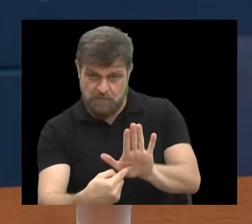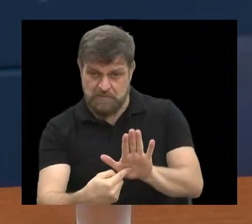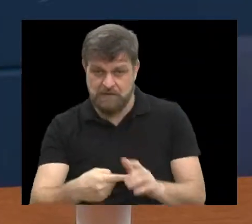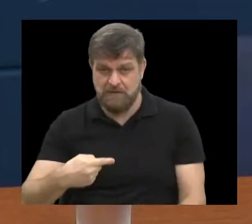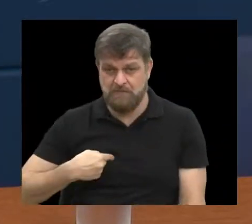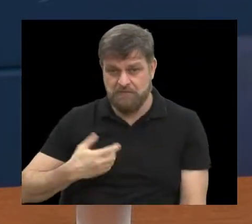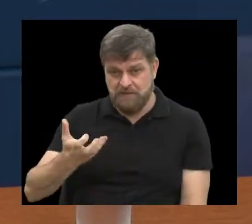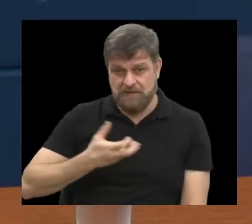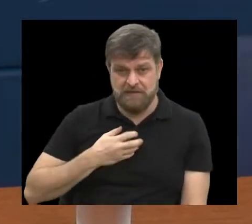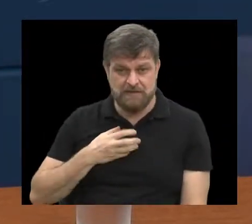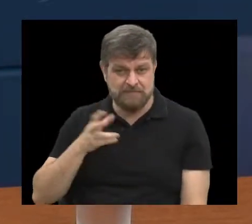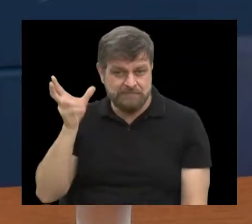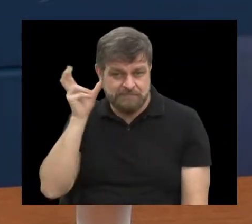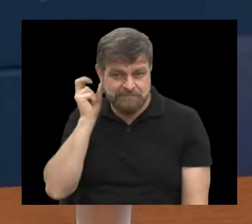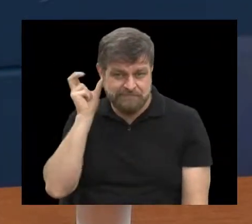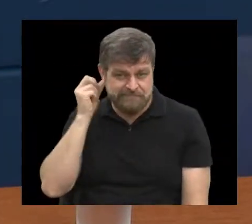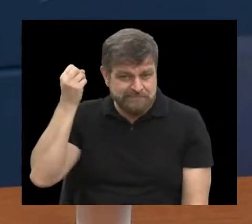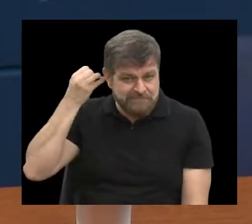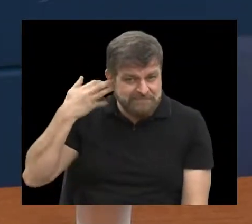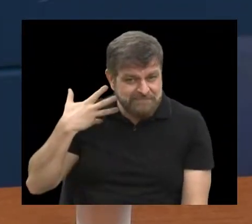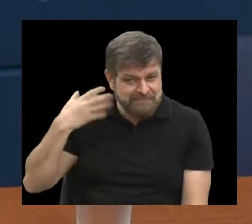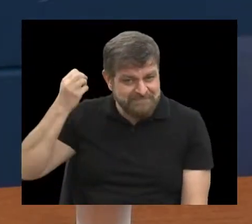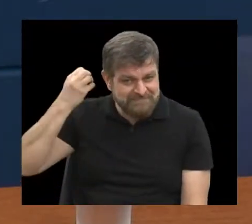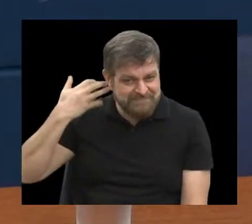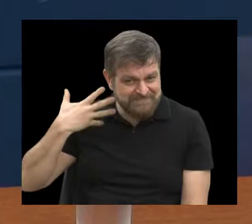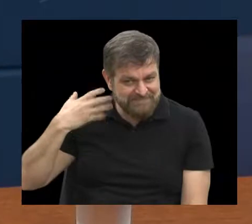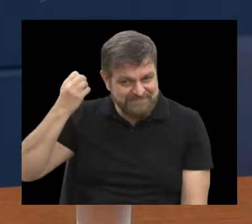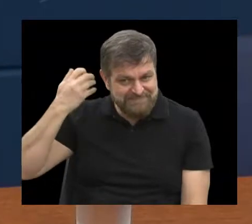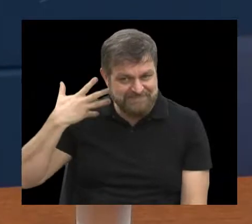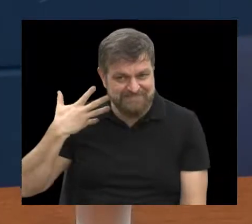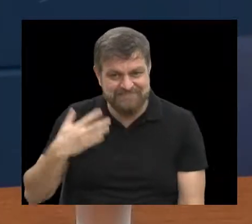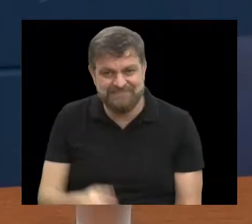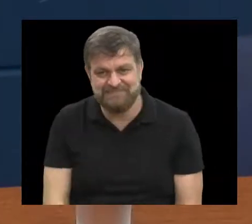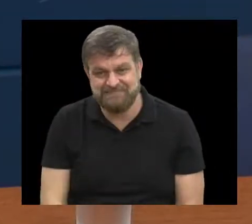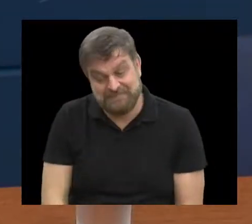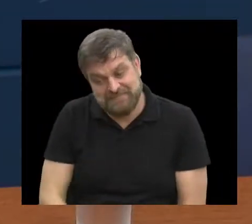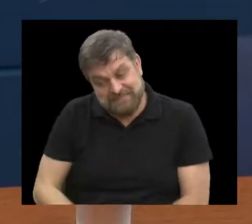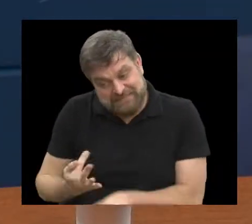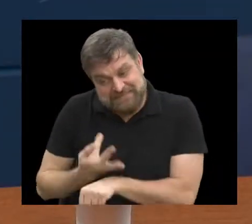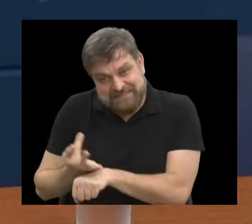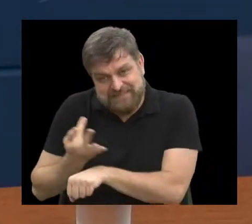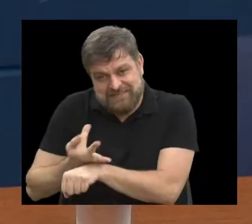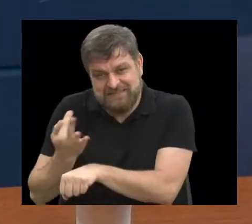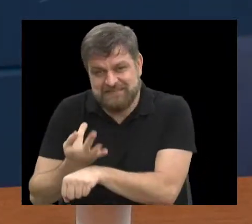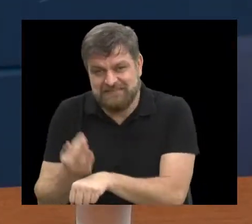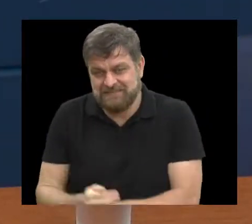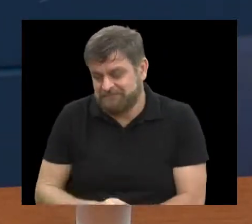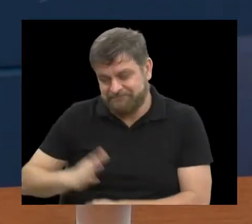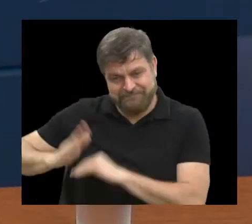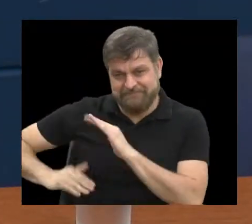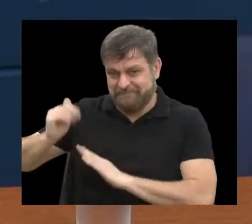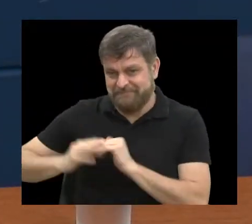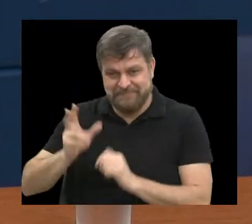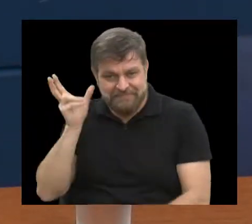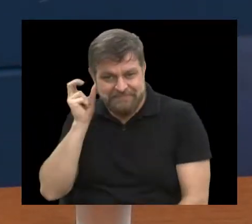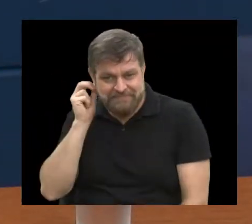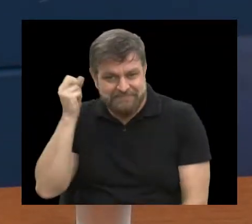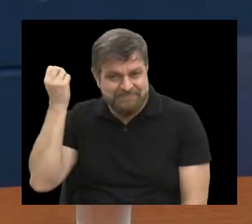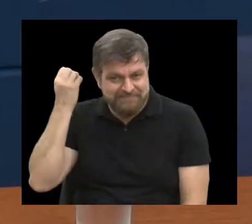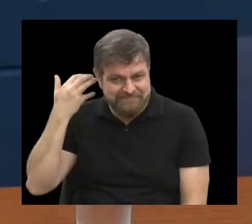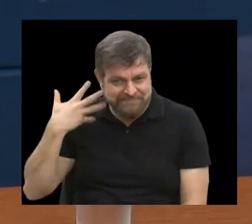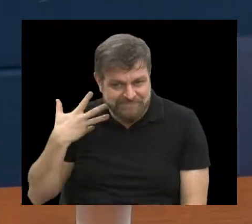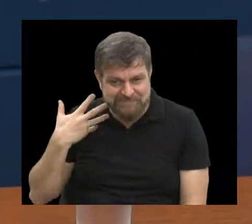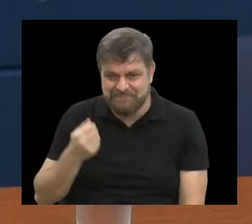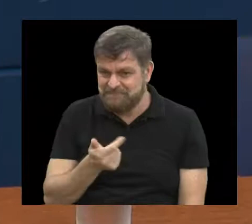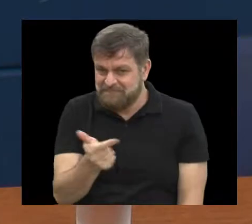tentar fazer uma audiodescrição à altura, tá certo? Não tenho muita prática, mas a